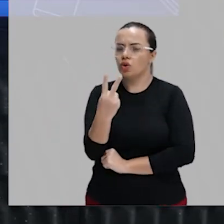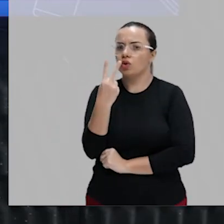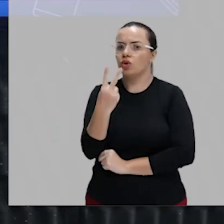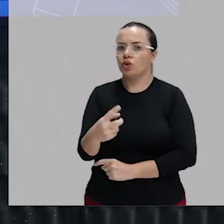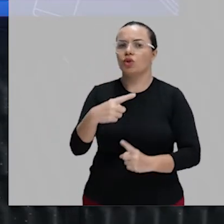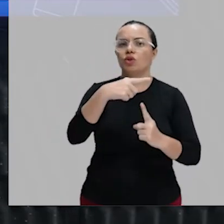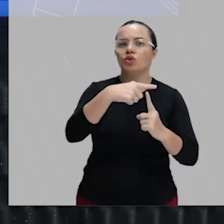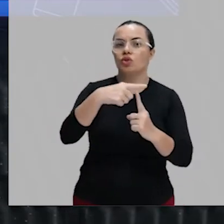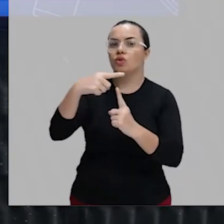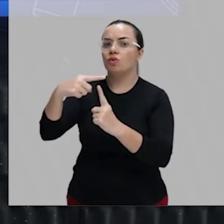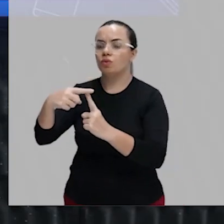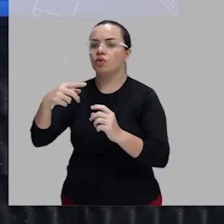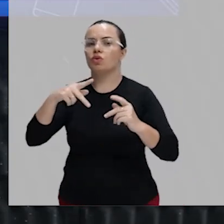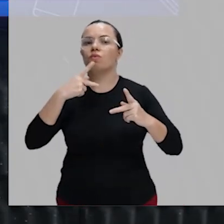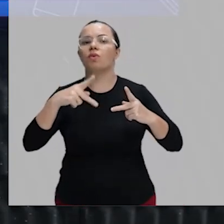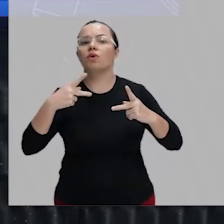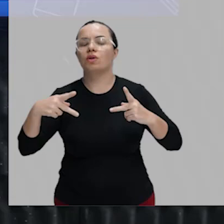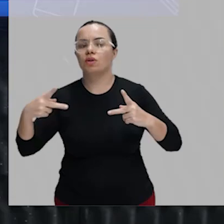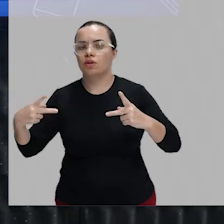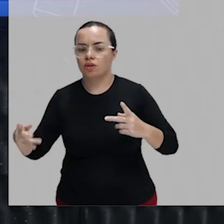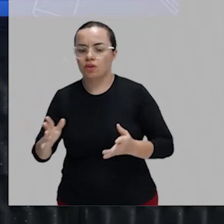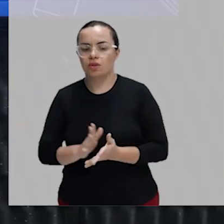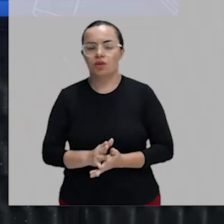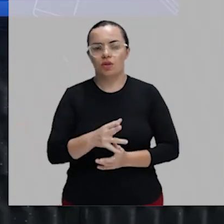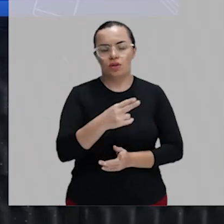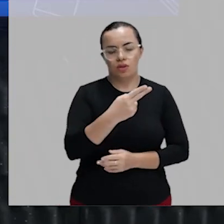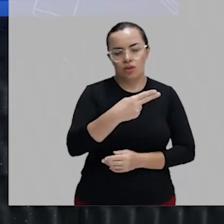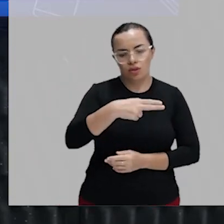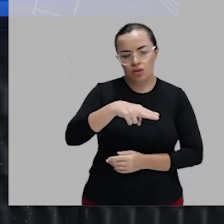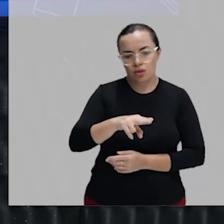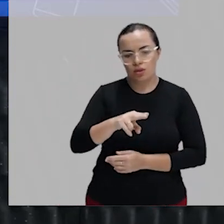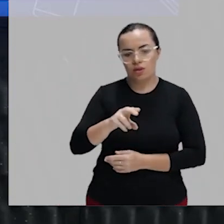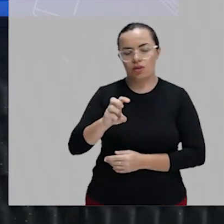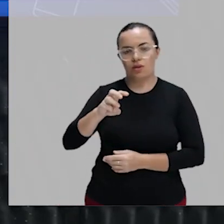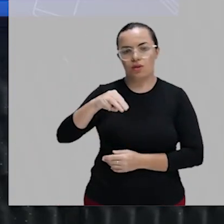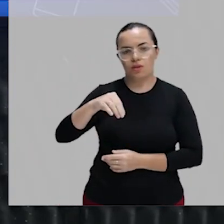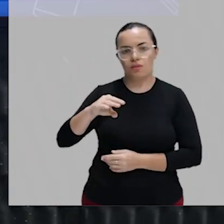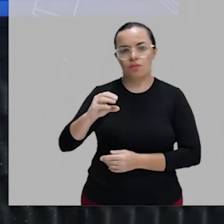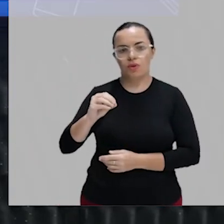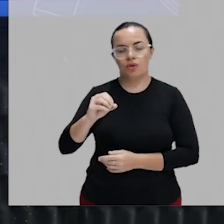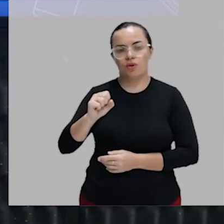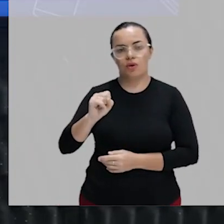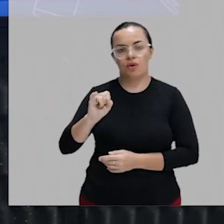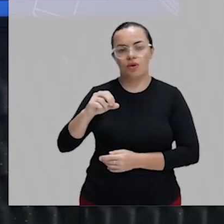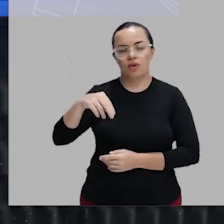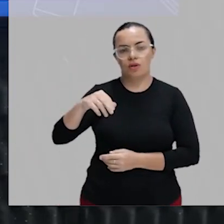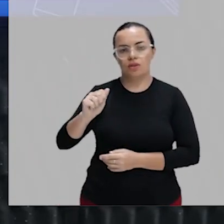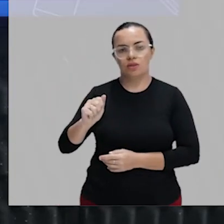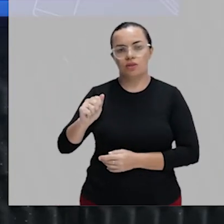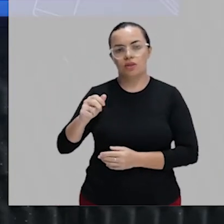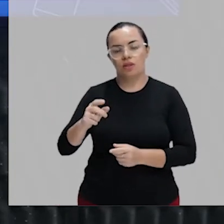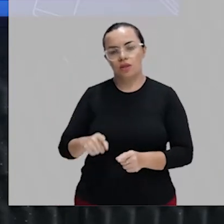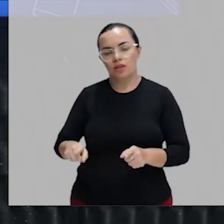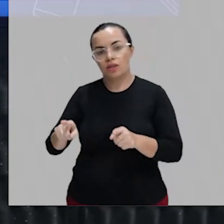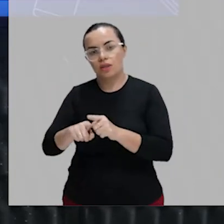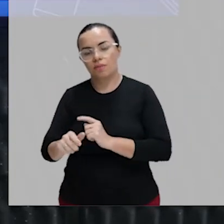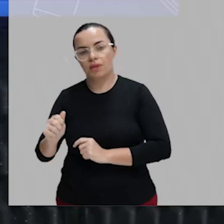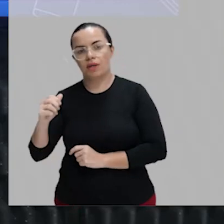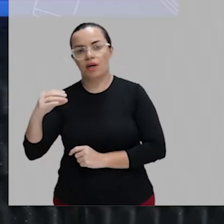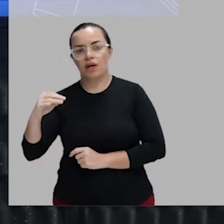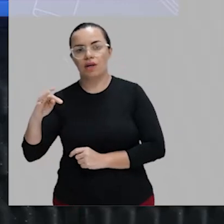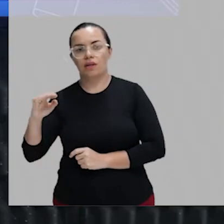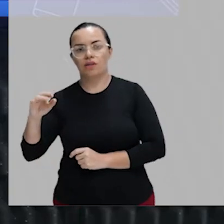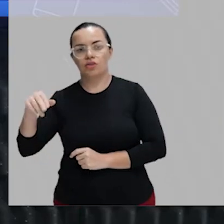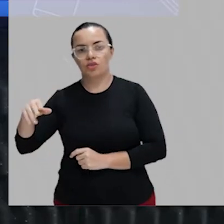citoesqueleto. Essas proteínas são chamadas de miosina e actina, ok? É